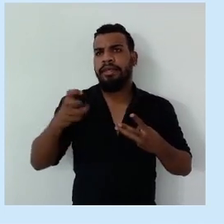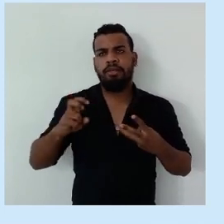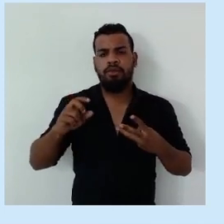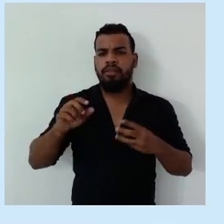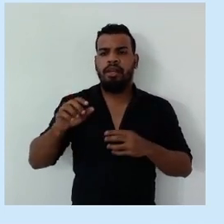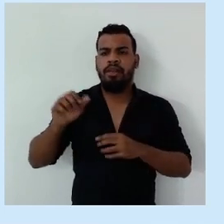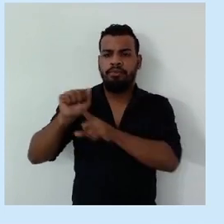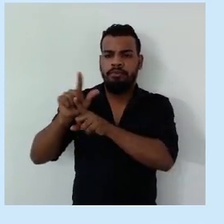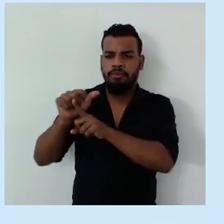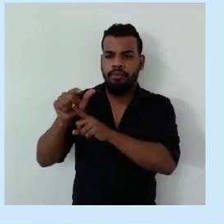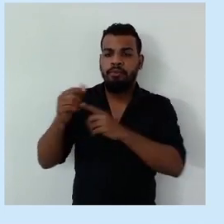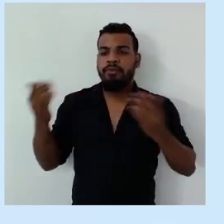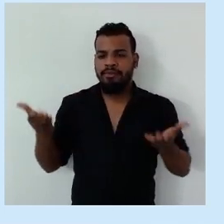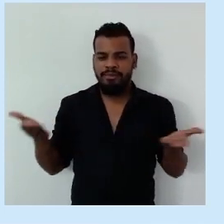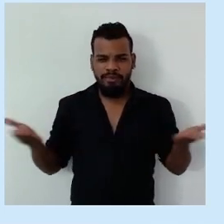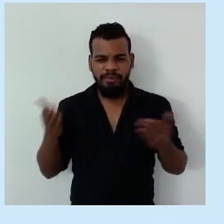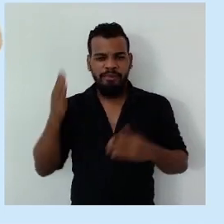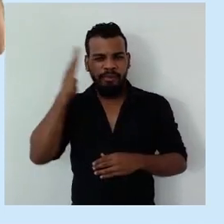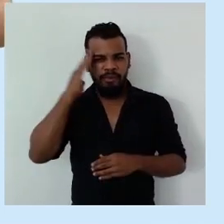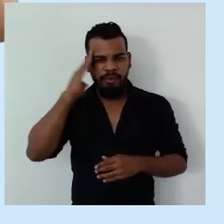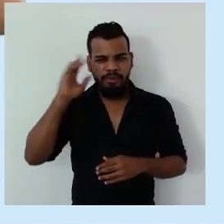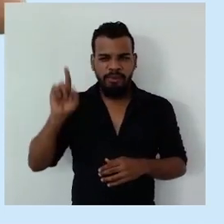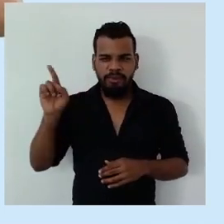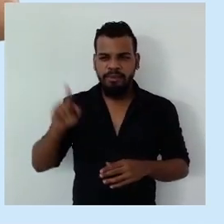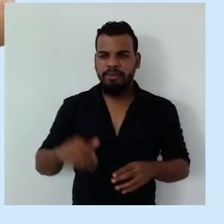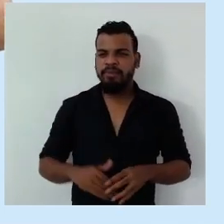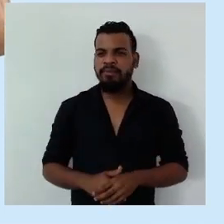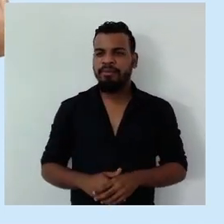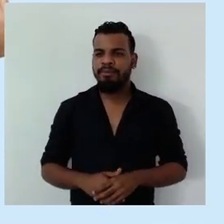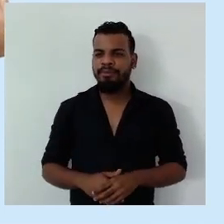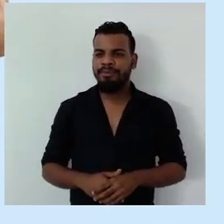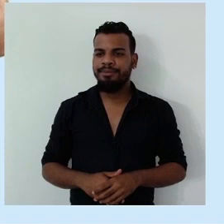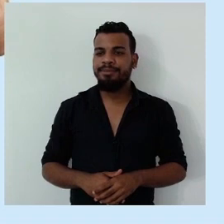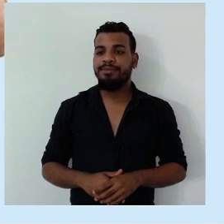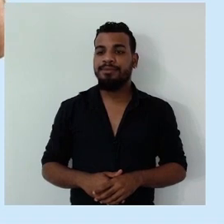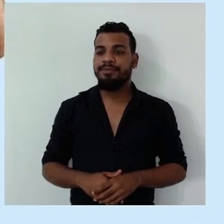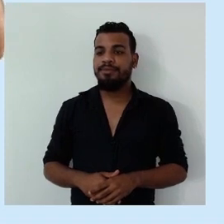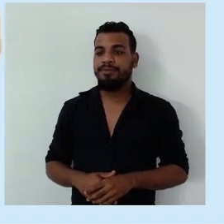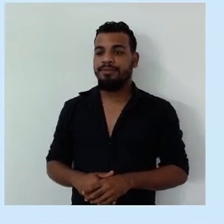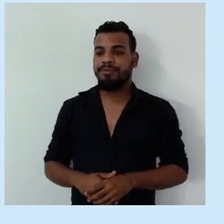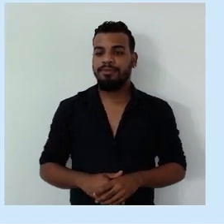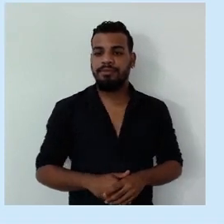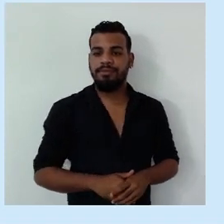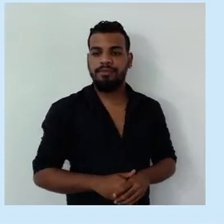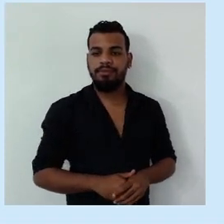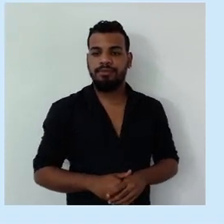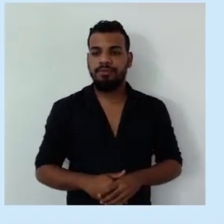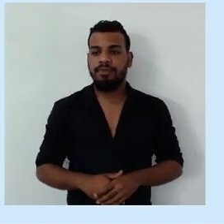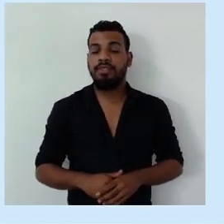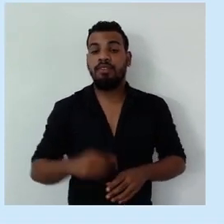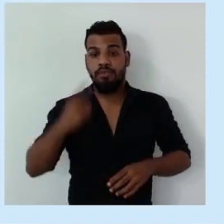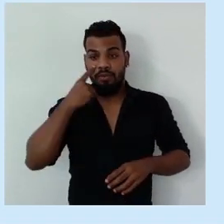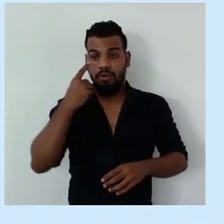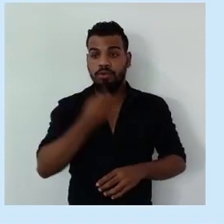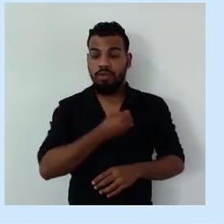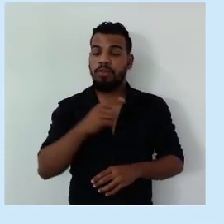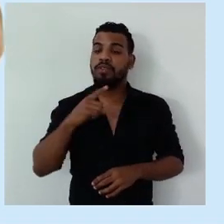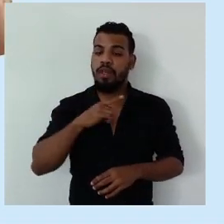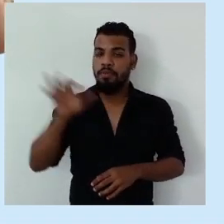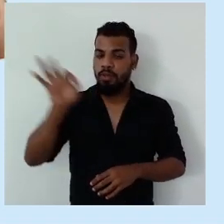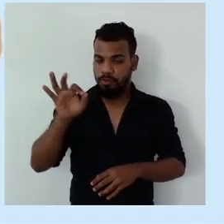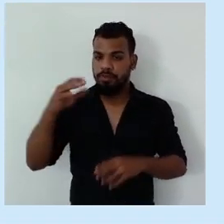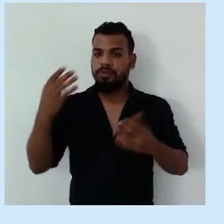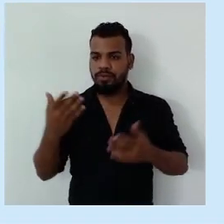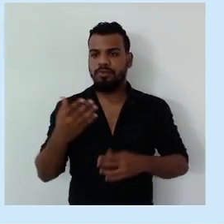iremos entender a resolução. Veja que nós temos um valor e desse valor tem uma porcentagem. Aí esse valor